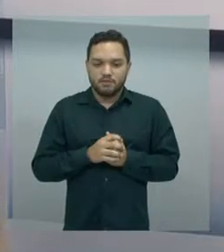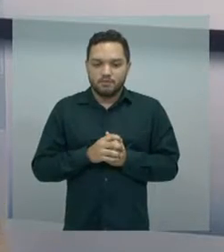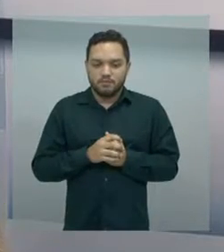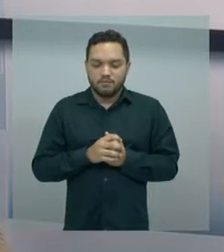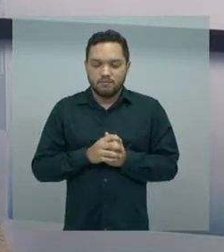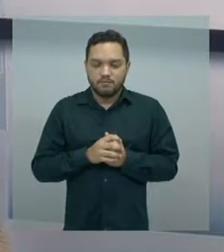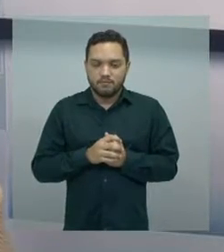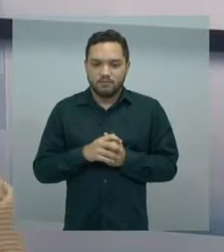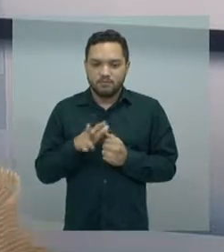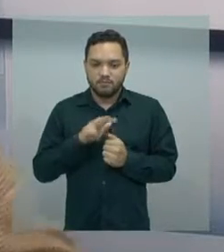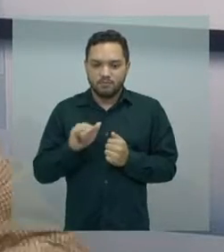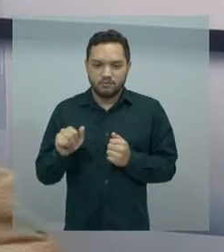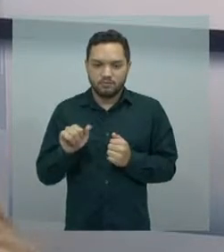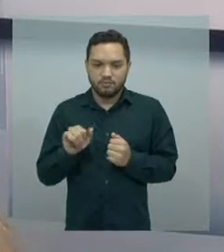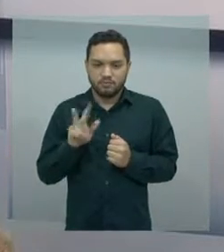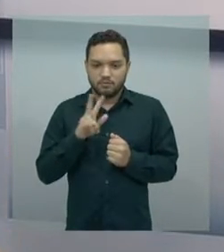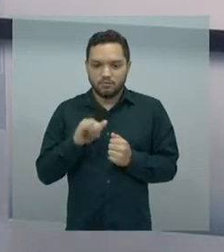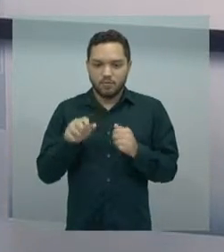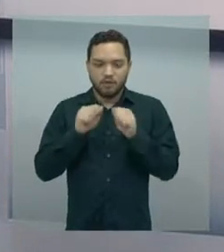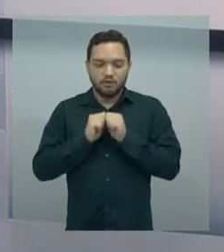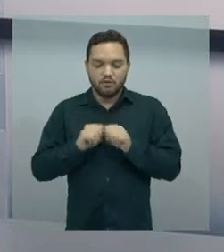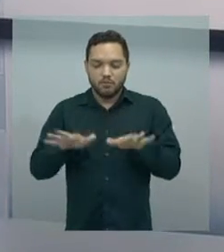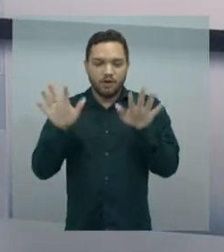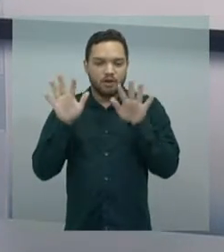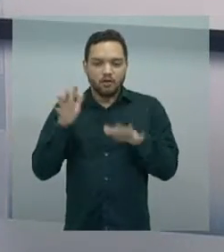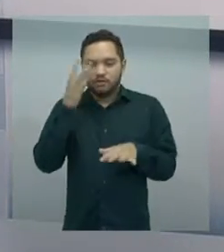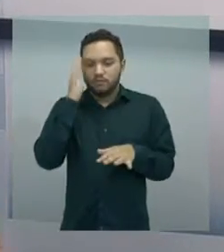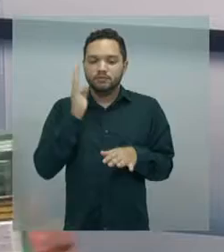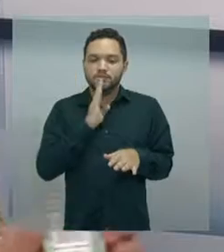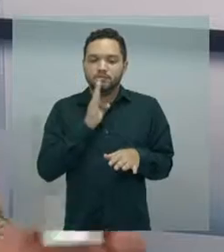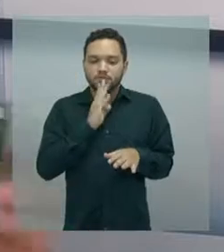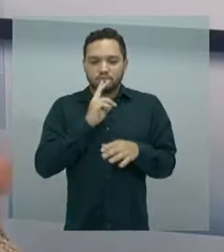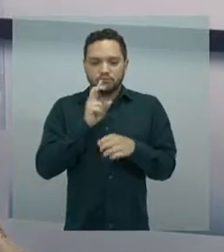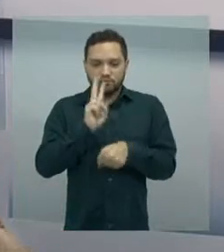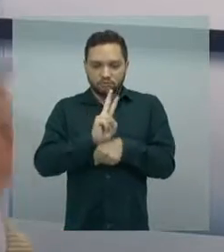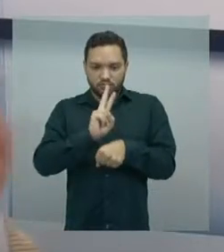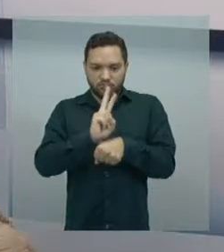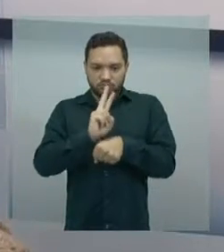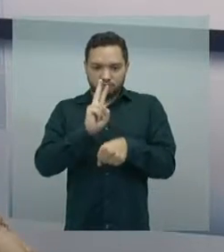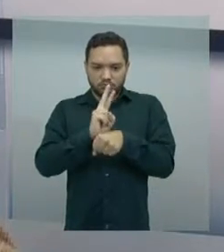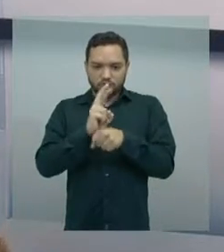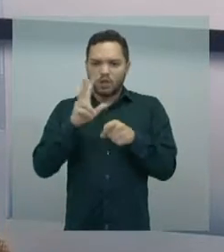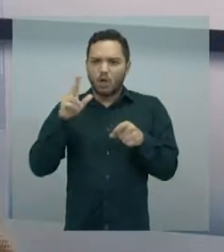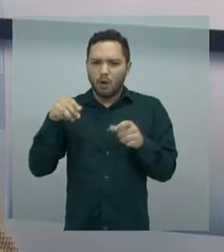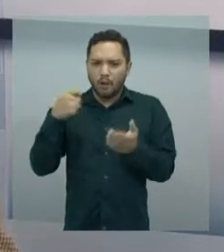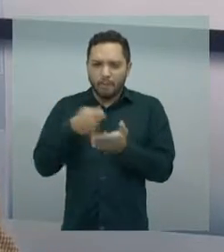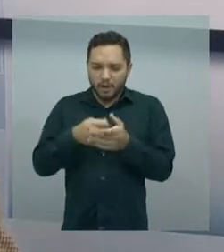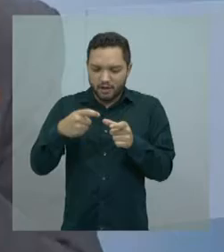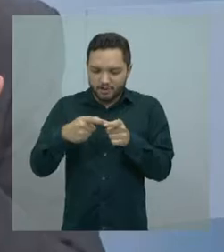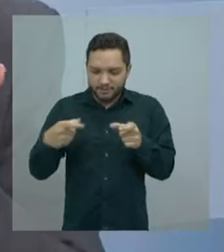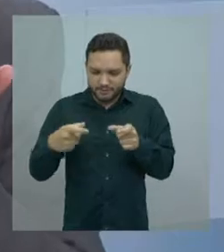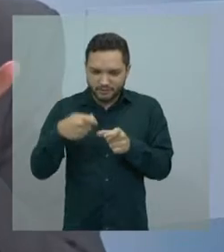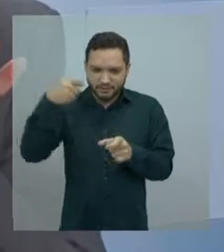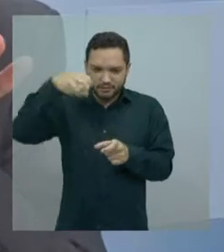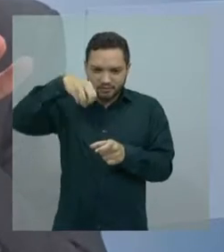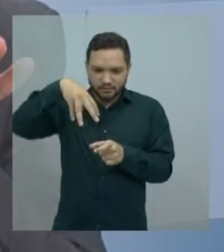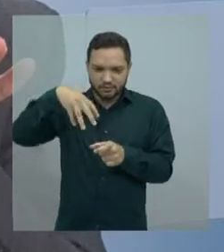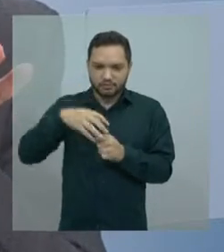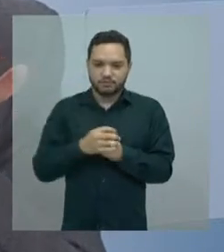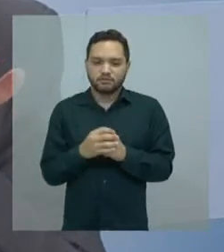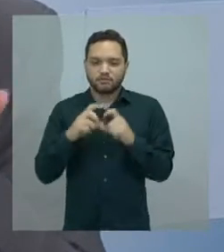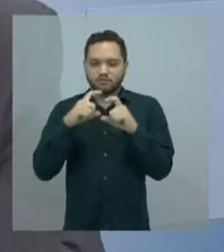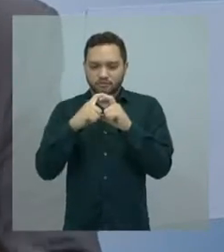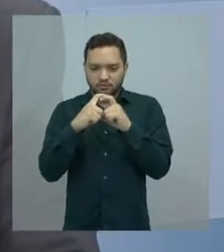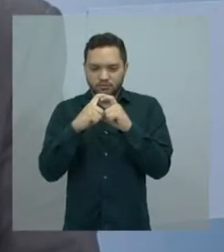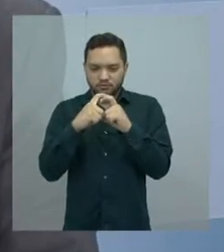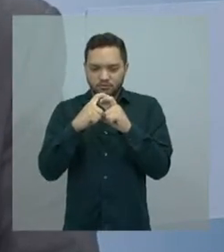uma coisa corriqueira na sua vida. Isso aqui é como se fosse um código de barra, pronto. É do tamanho de um cartão